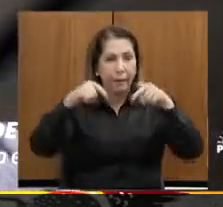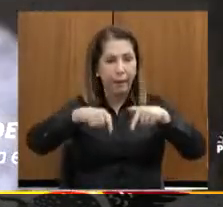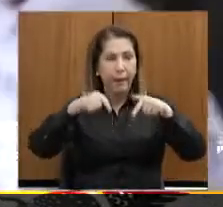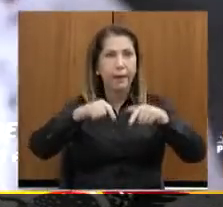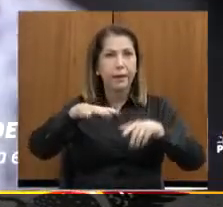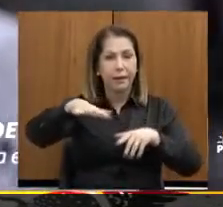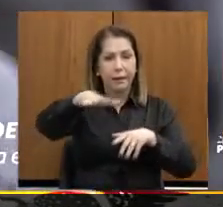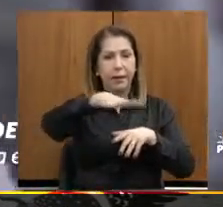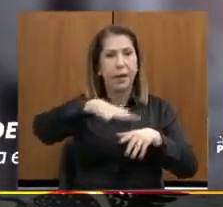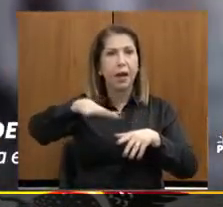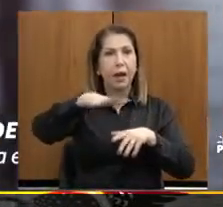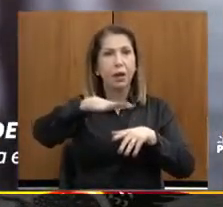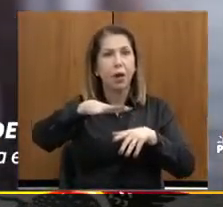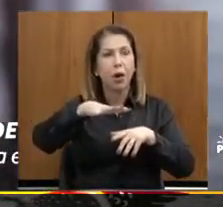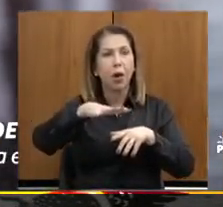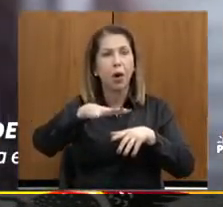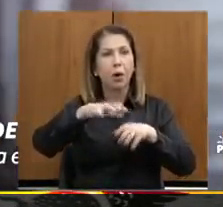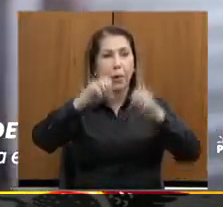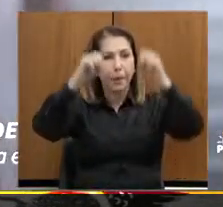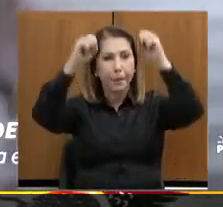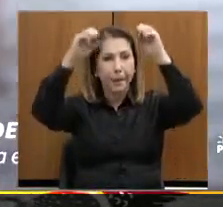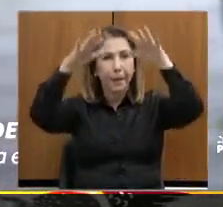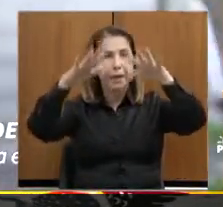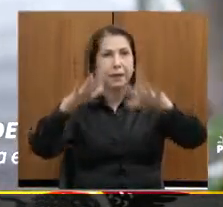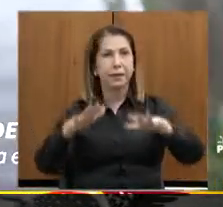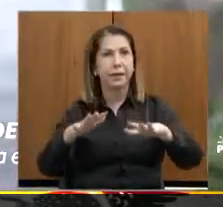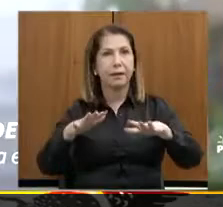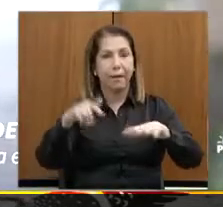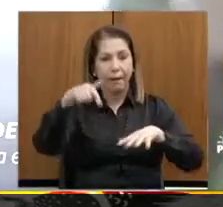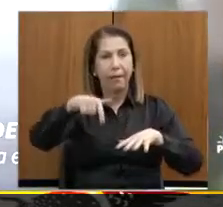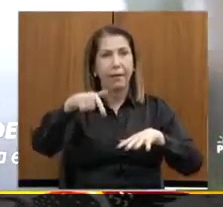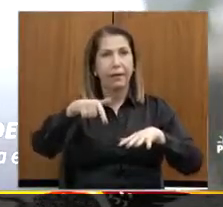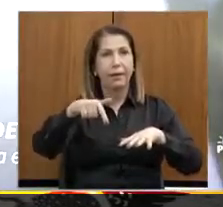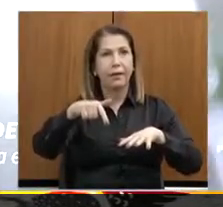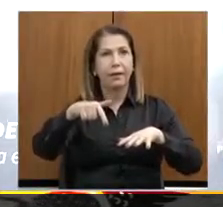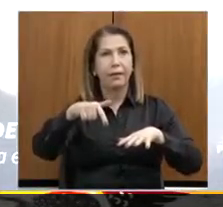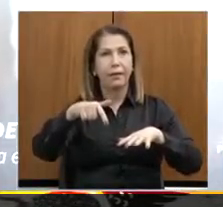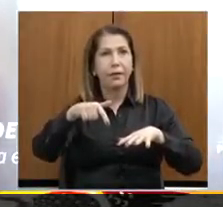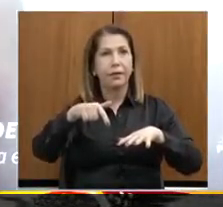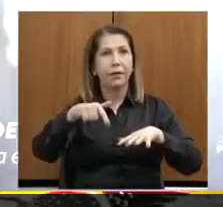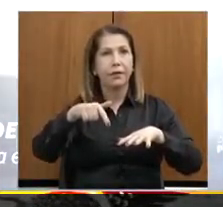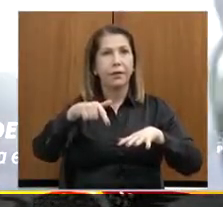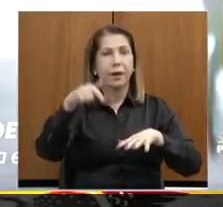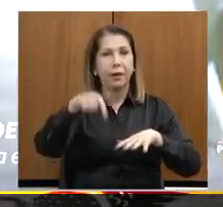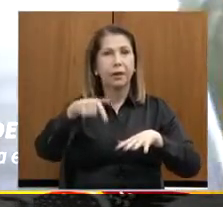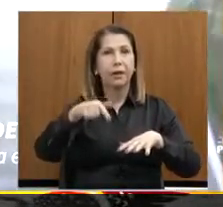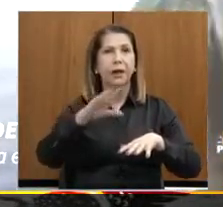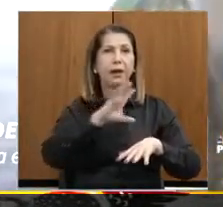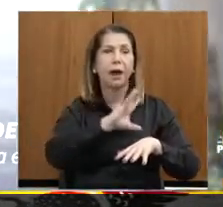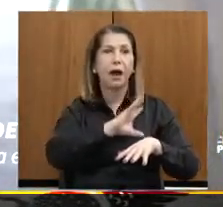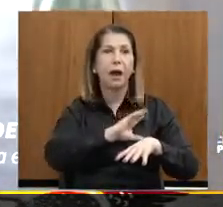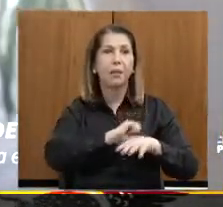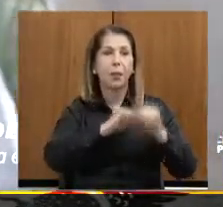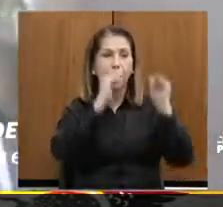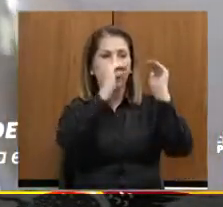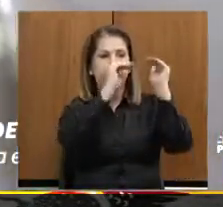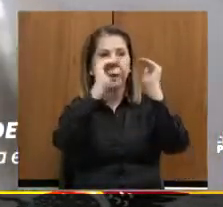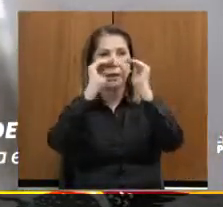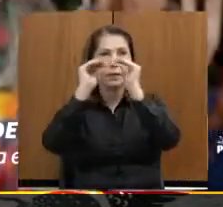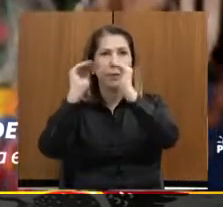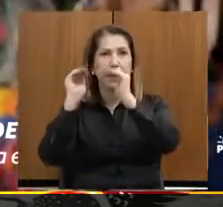o mangá elven Passa muito padre que conhecer meu amor de respeito